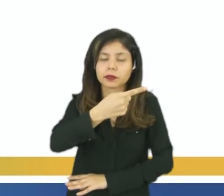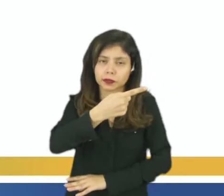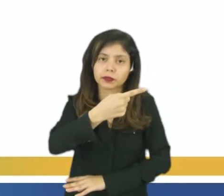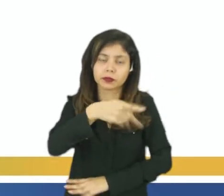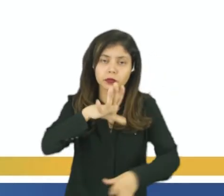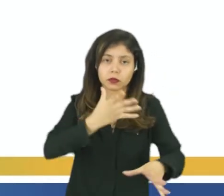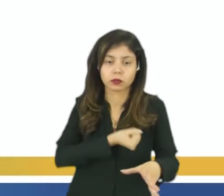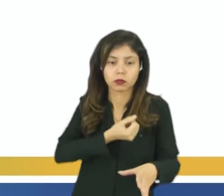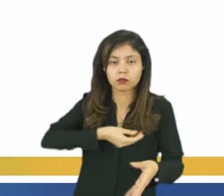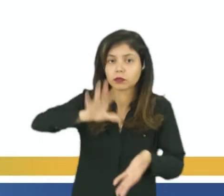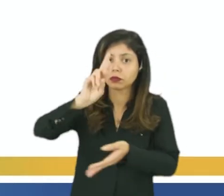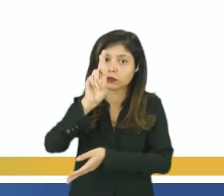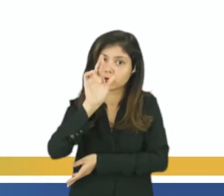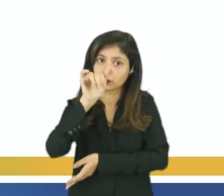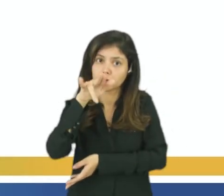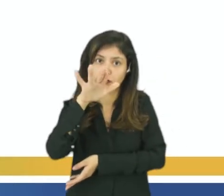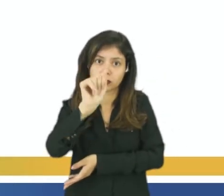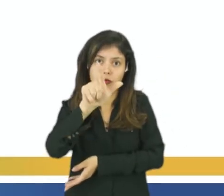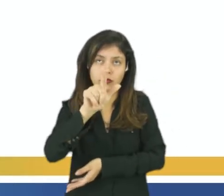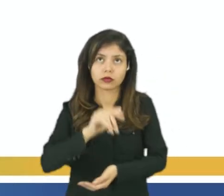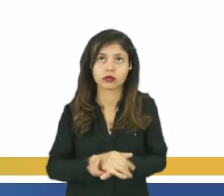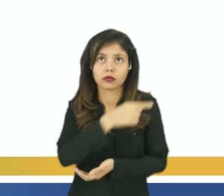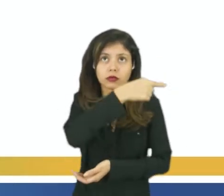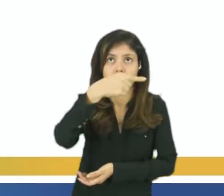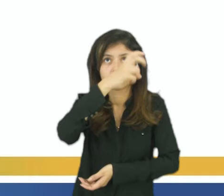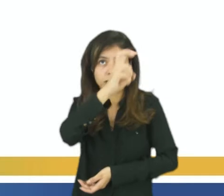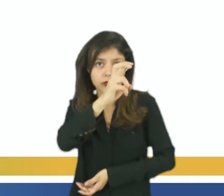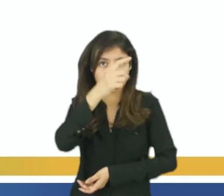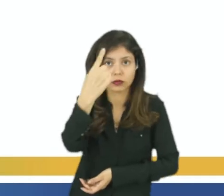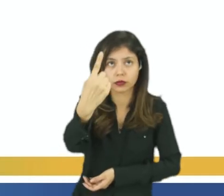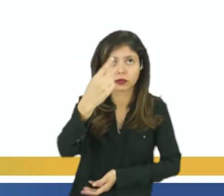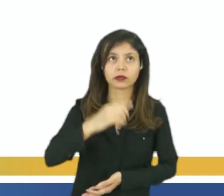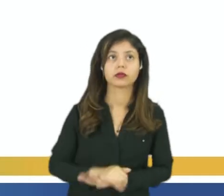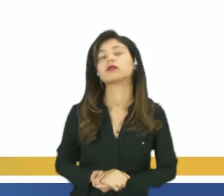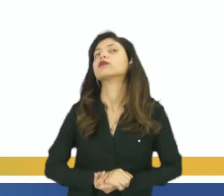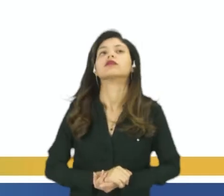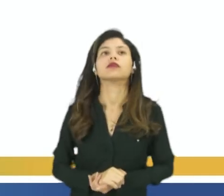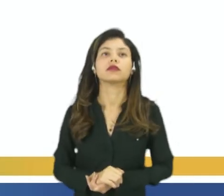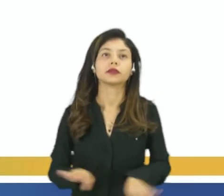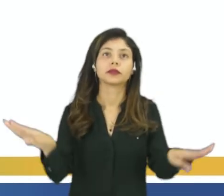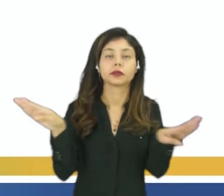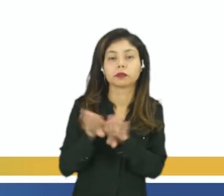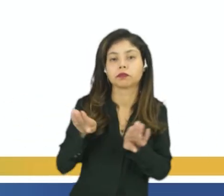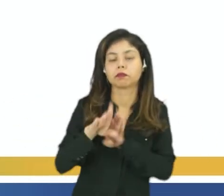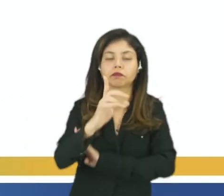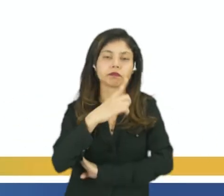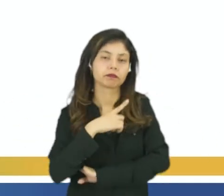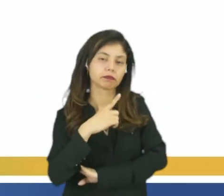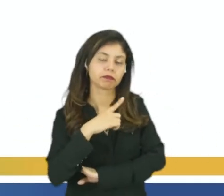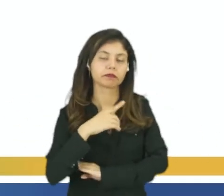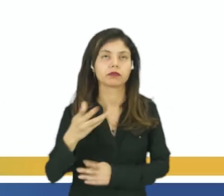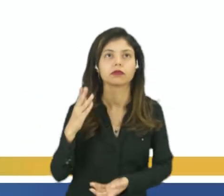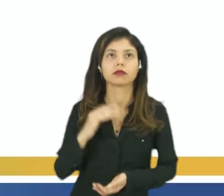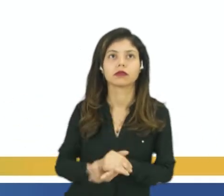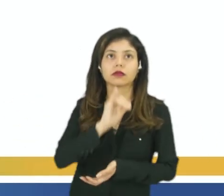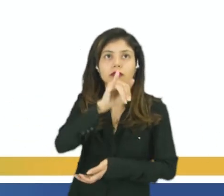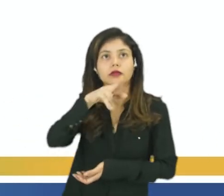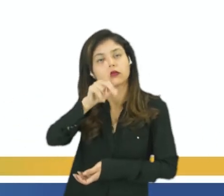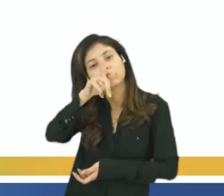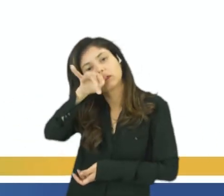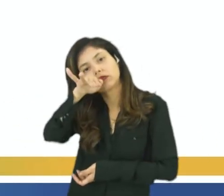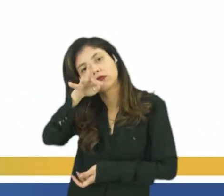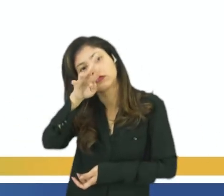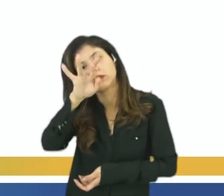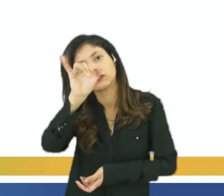são os números reais, 3, o menos 5, o 1. E nós temos também as